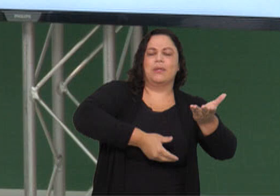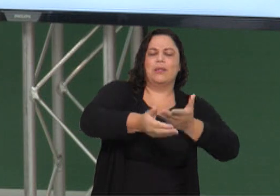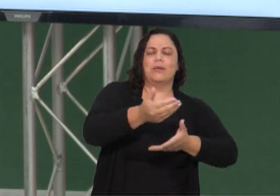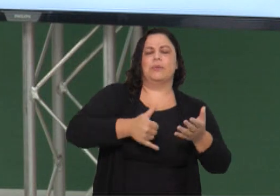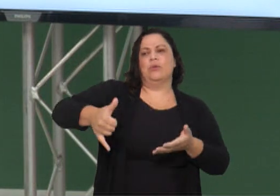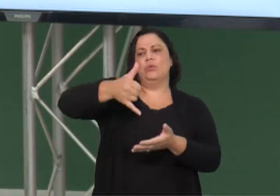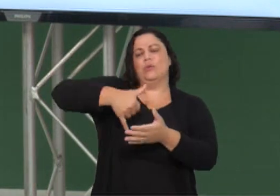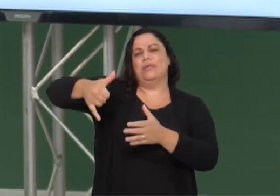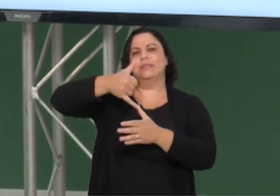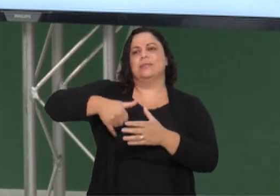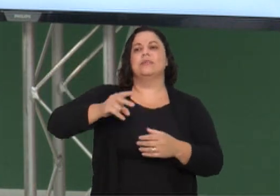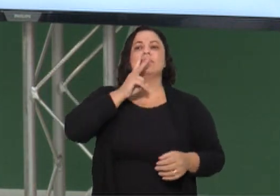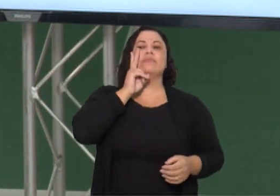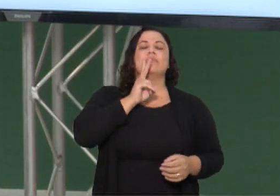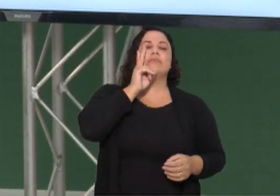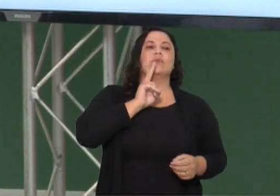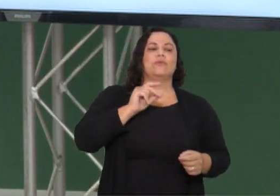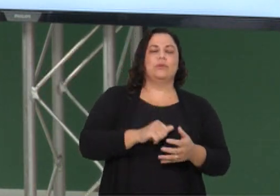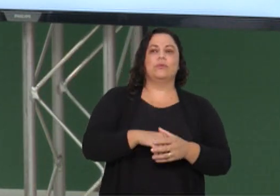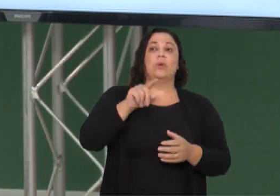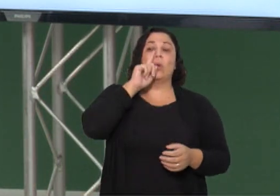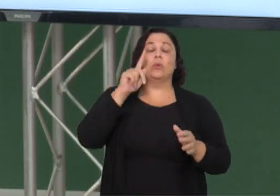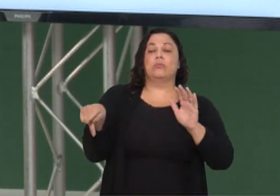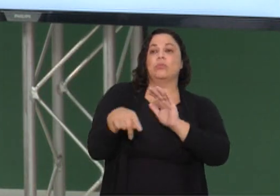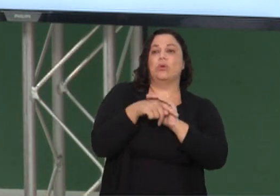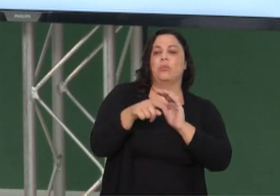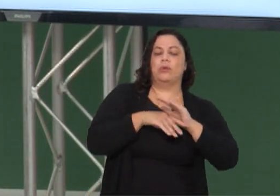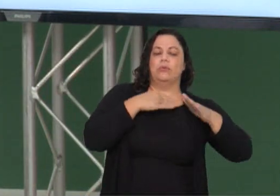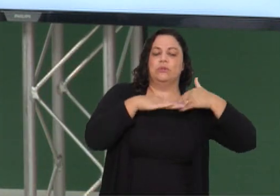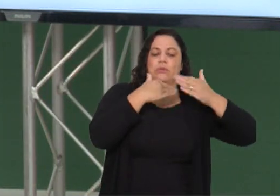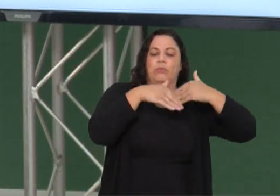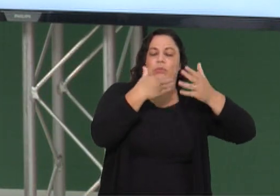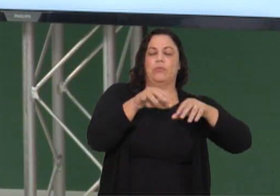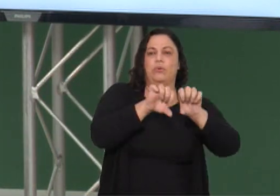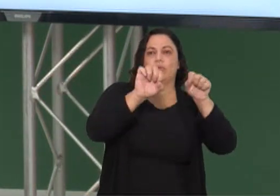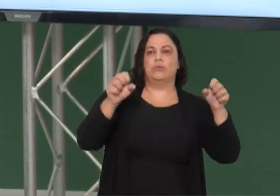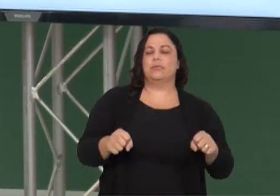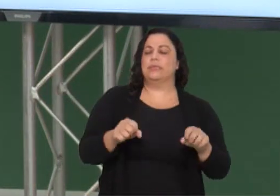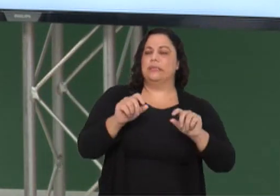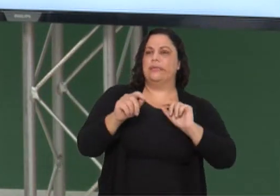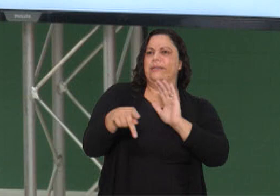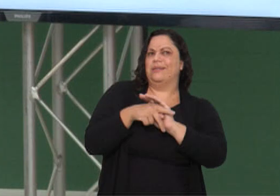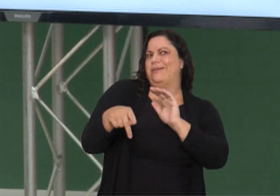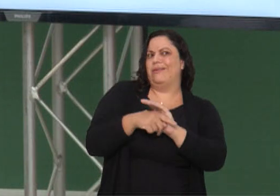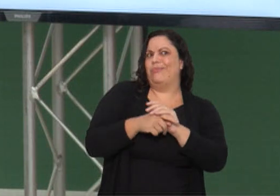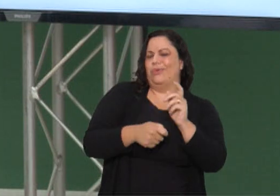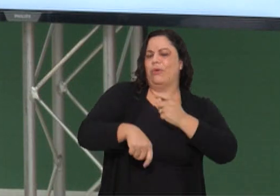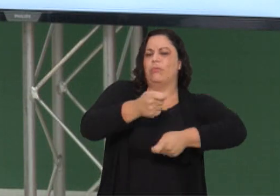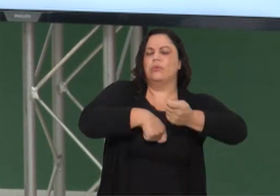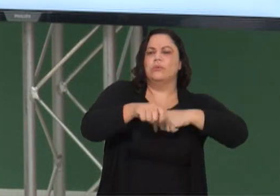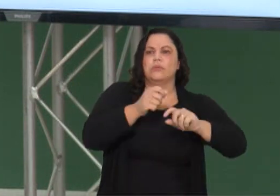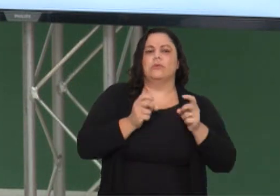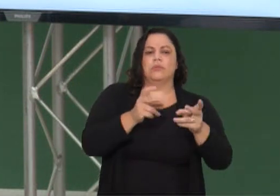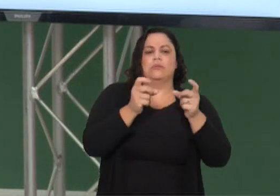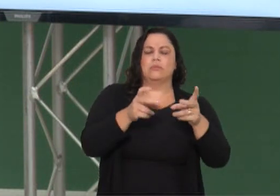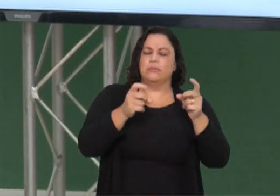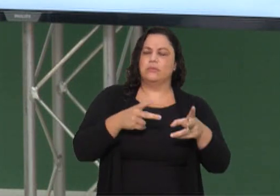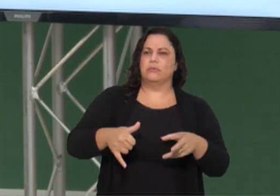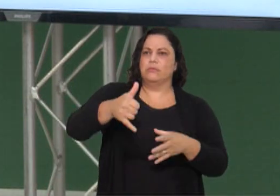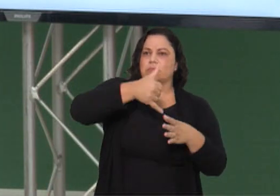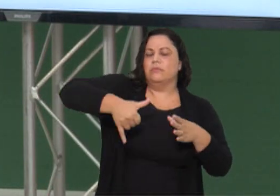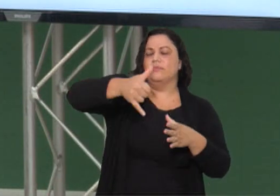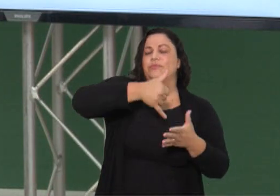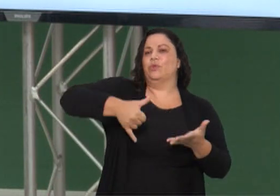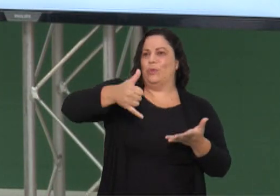nesse período, os gregos desenvolveram um sistema comercial marítimo no mar Mediterrâneo, e para eles venderem seu azeite